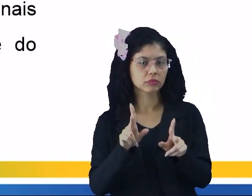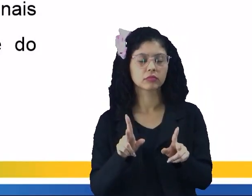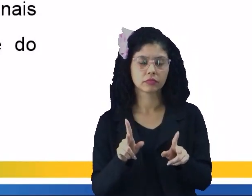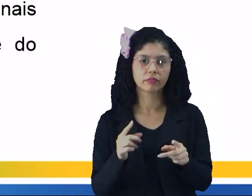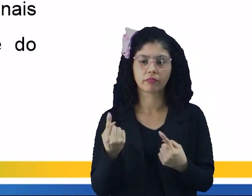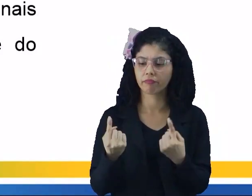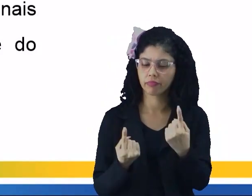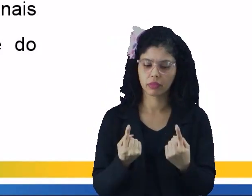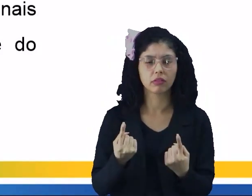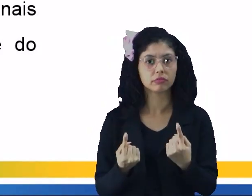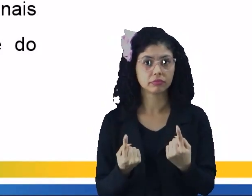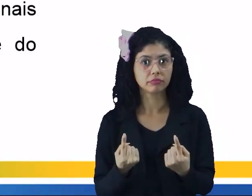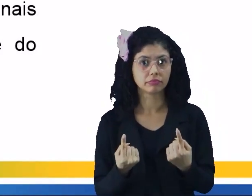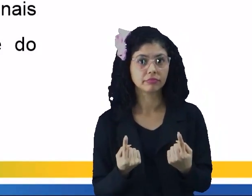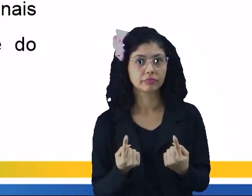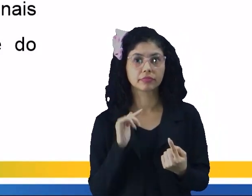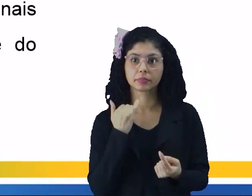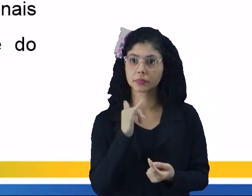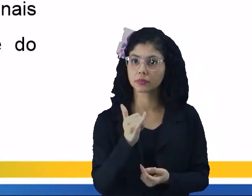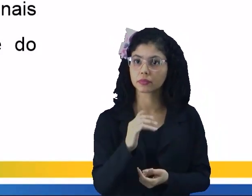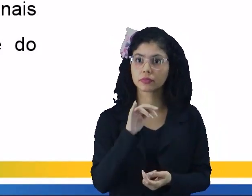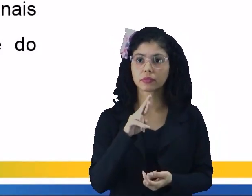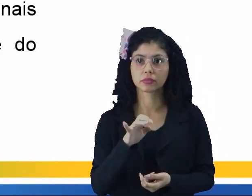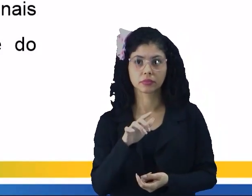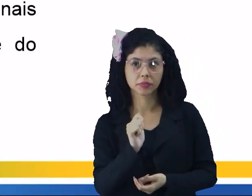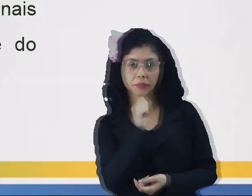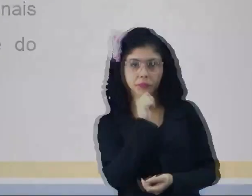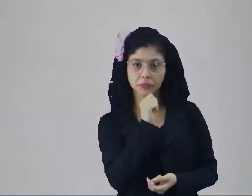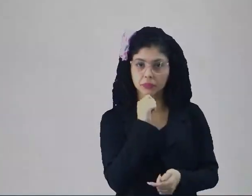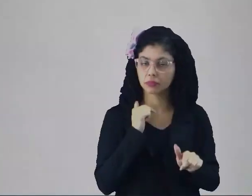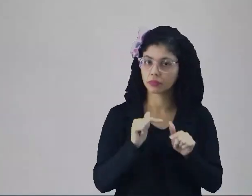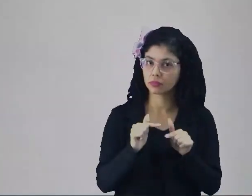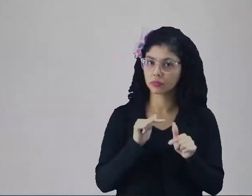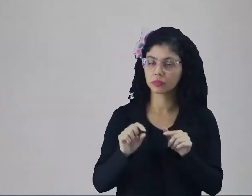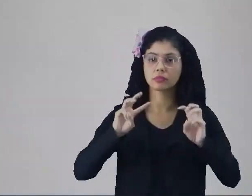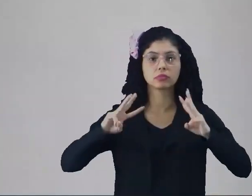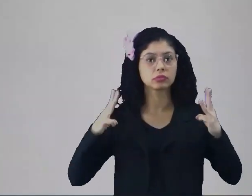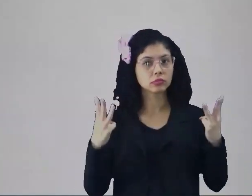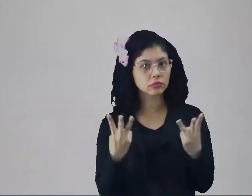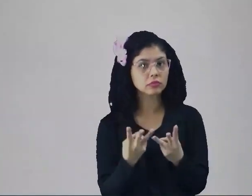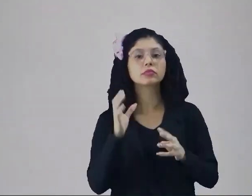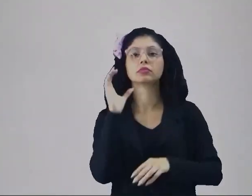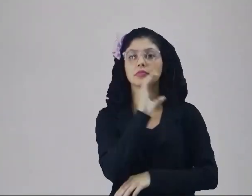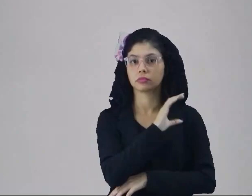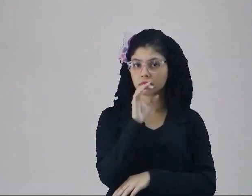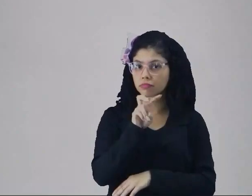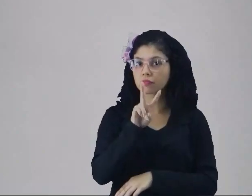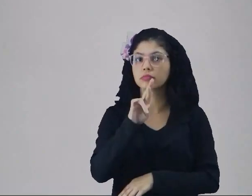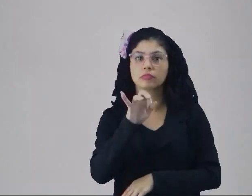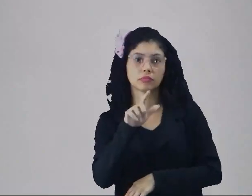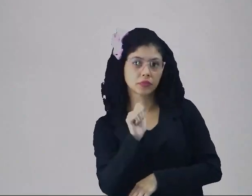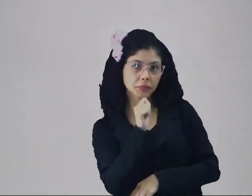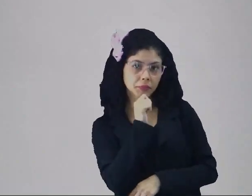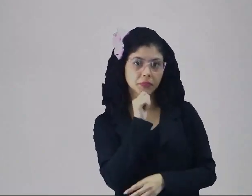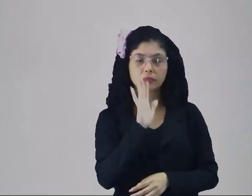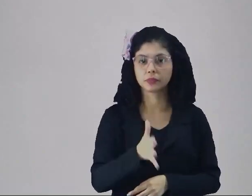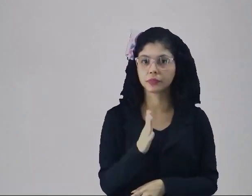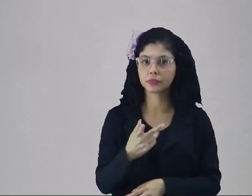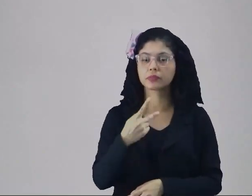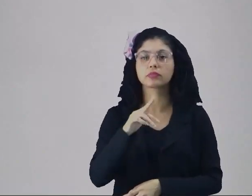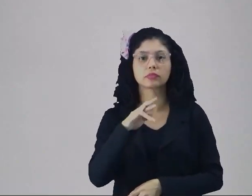aqui entre eles, pessoal, é que a energia cinética vai trabalhar com a massa e a velocidade. Já